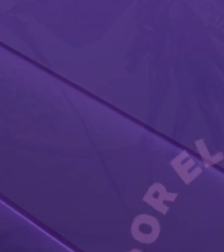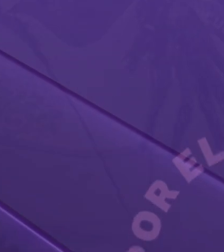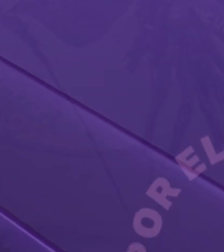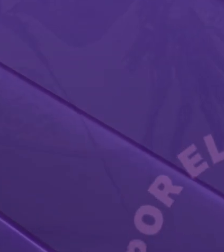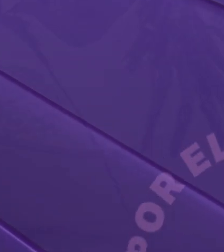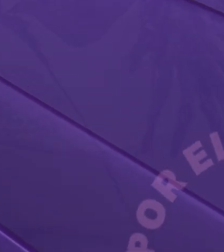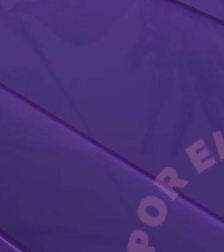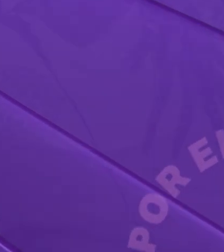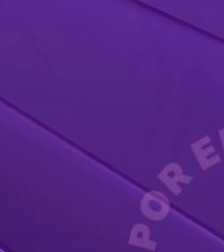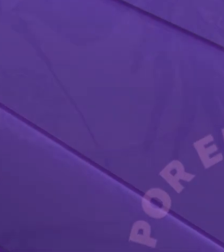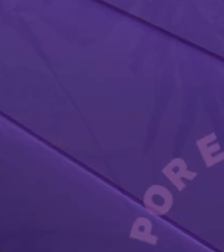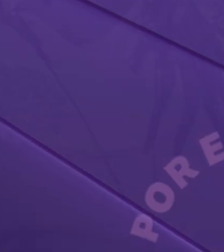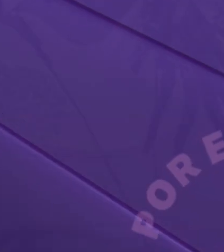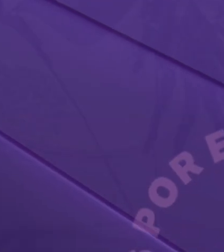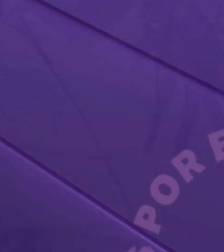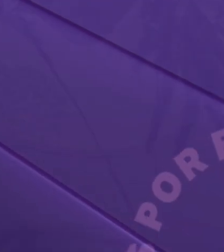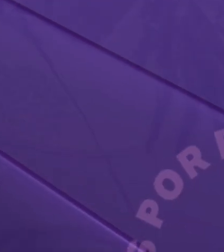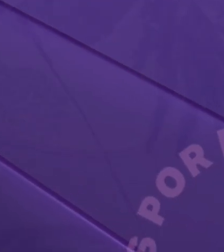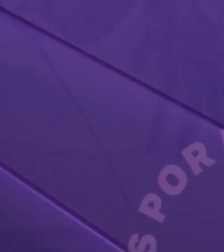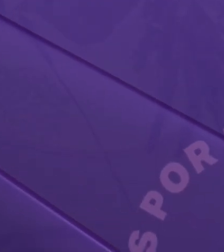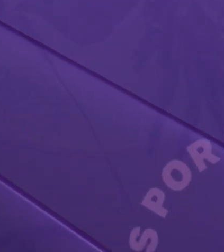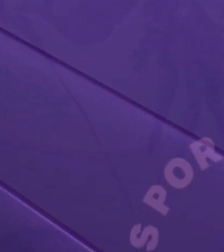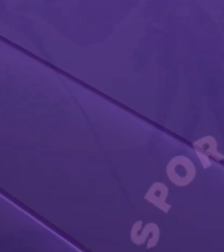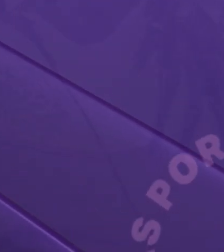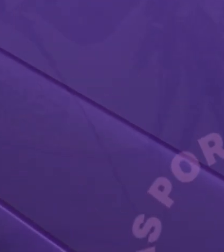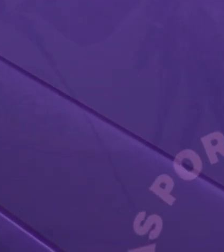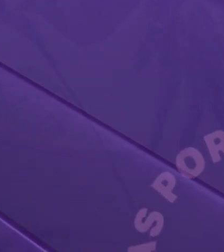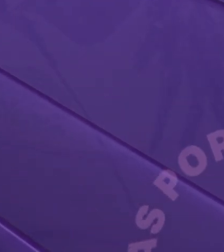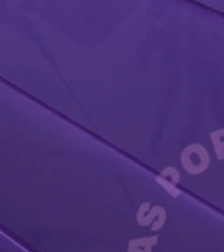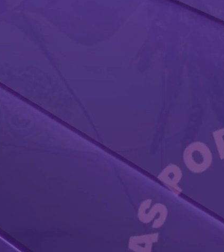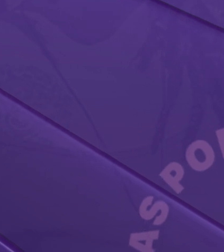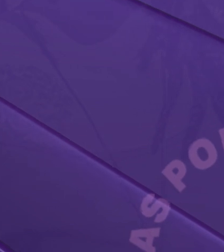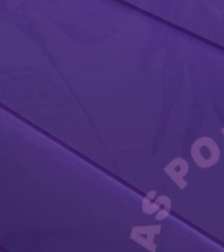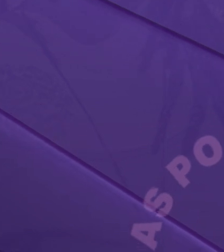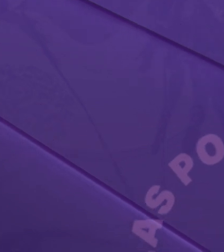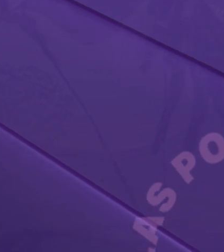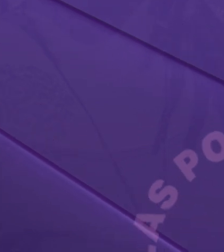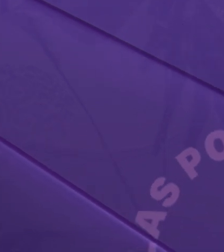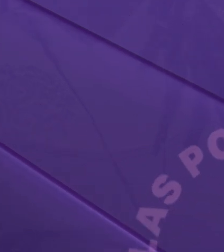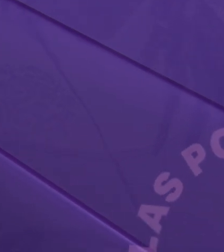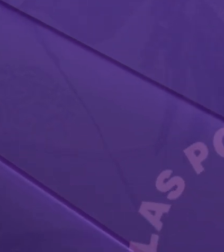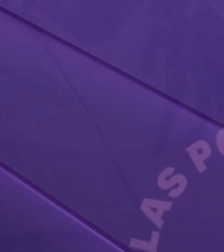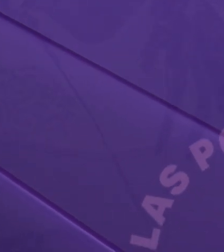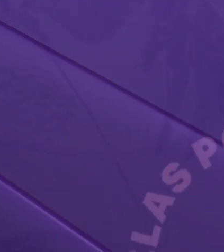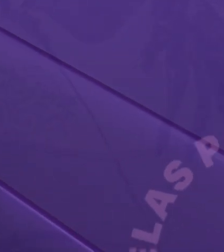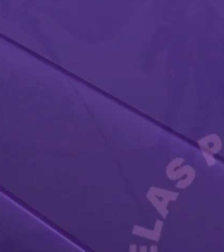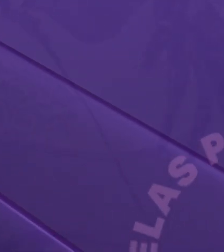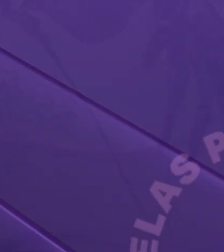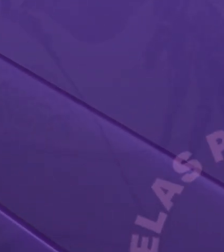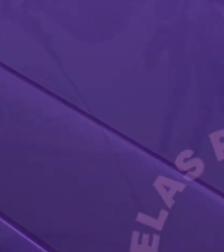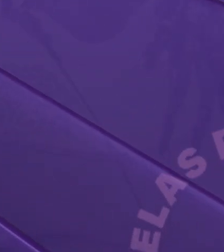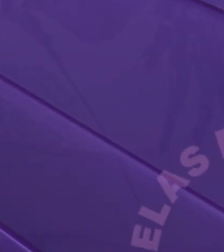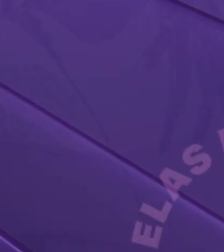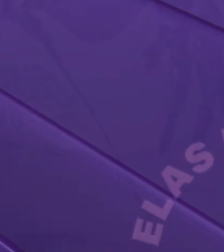Nesta semana, nós discutimos sobre violência contra as mulheres e hoje preparamos um resumo com os pontos mais